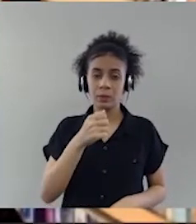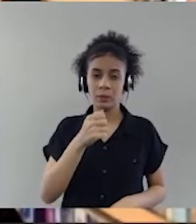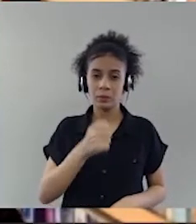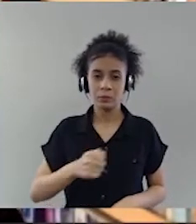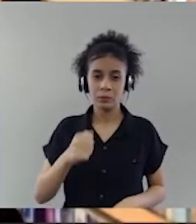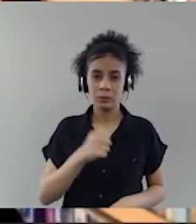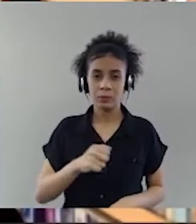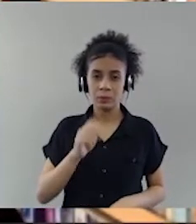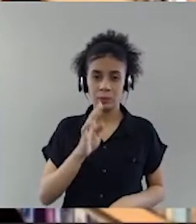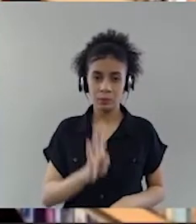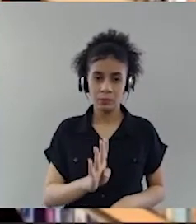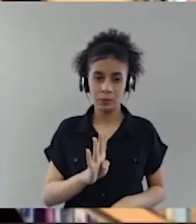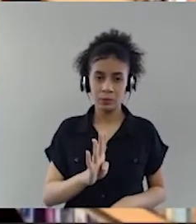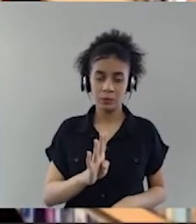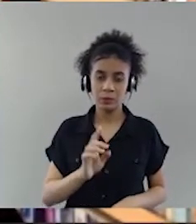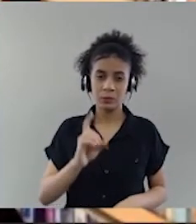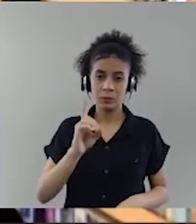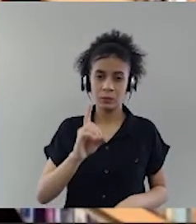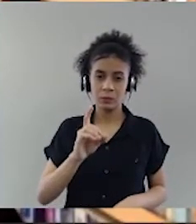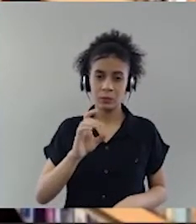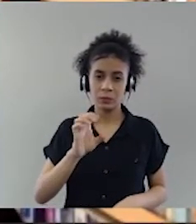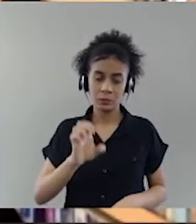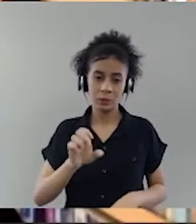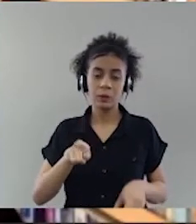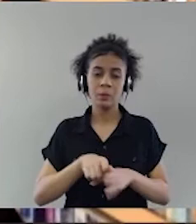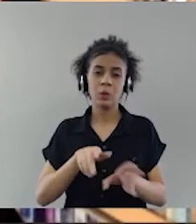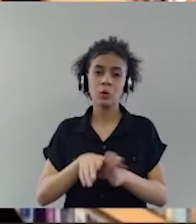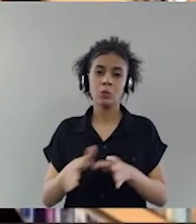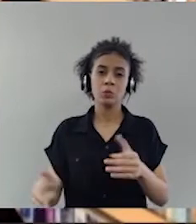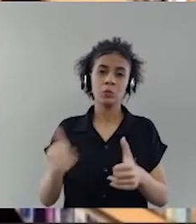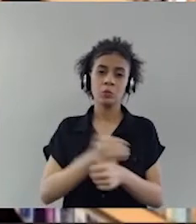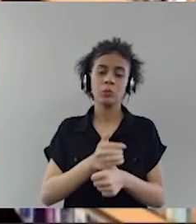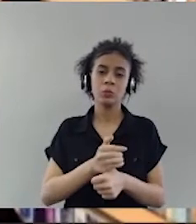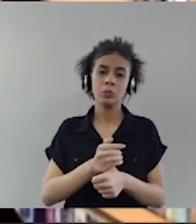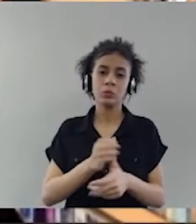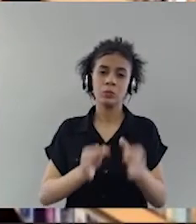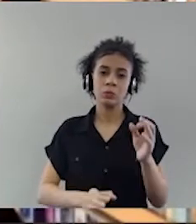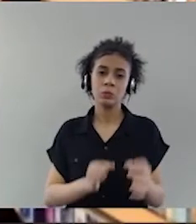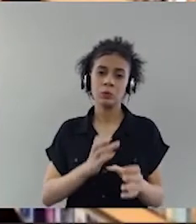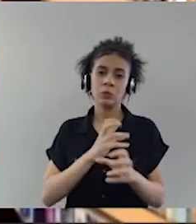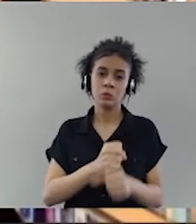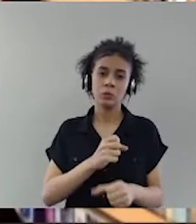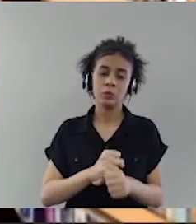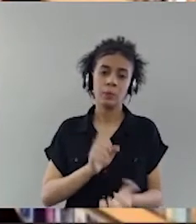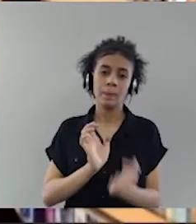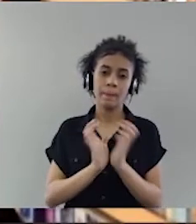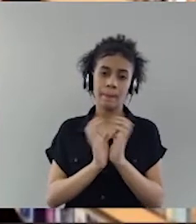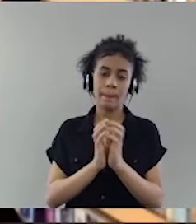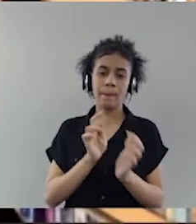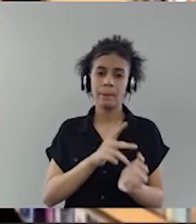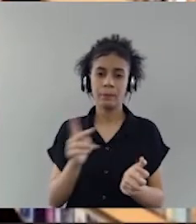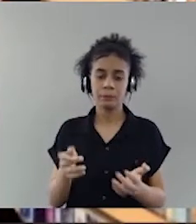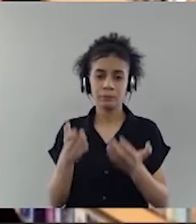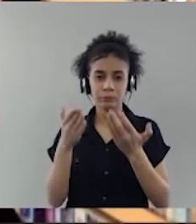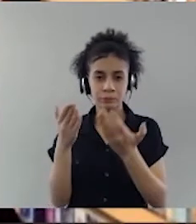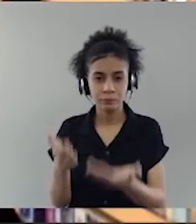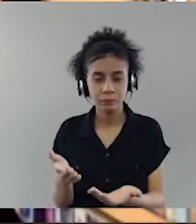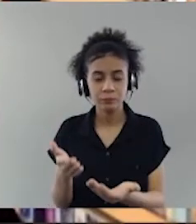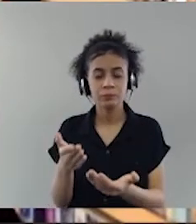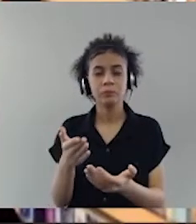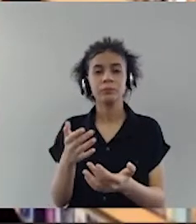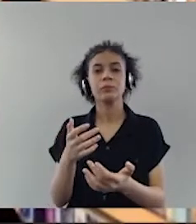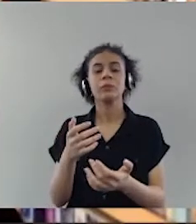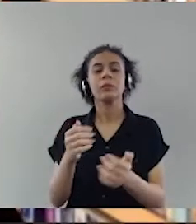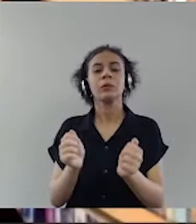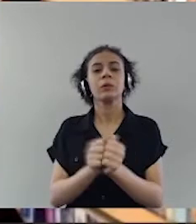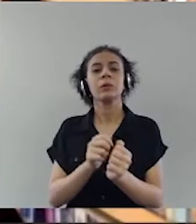Brasileira de Direito e Economia, conselheiro substituto do Tribunal de Contas de Pernambuco, professor adjunto 4 da Universidade